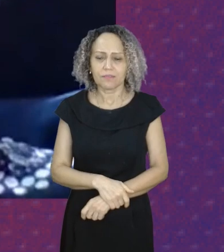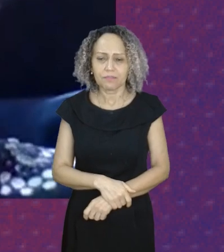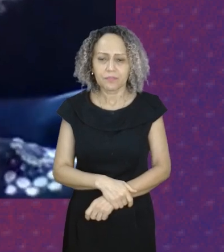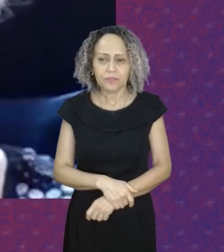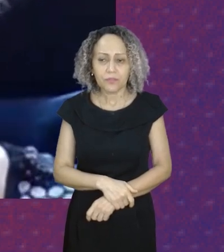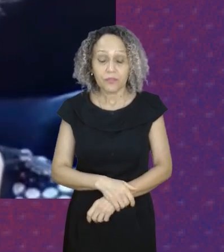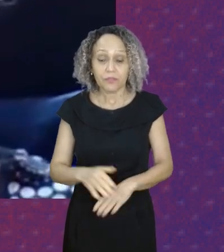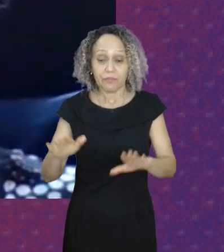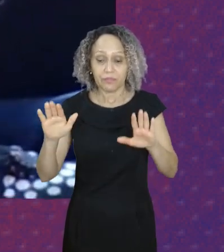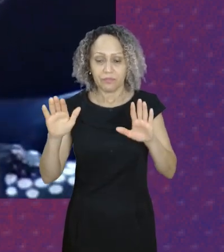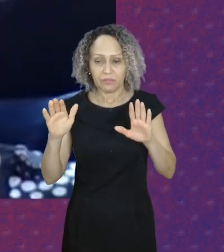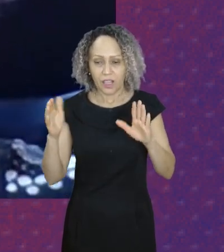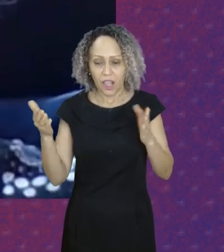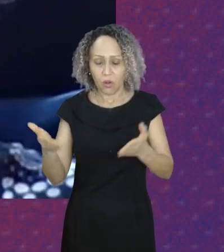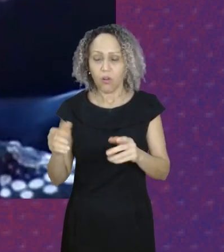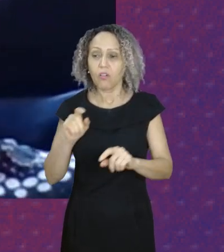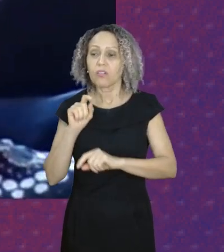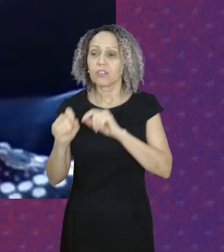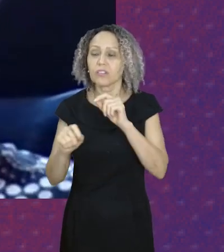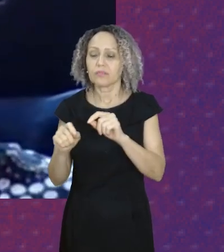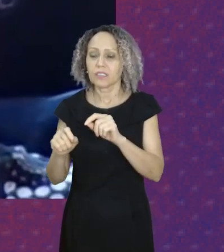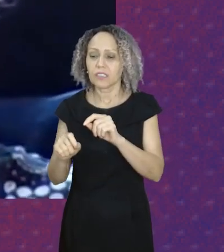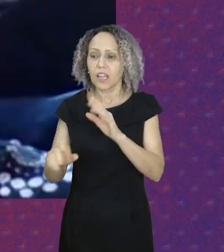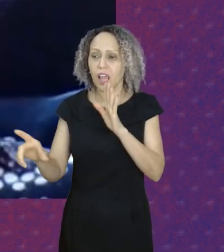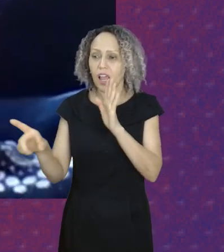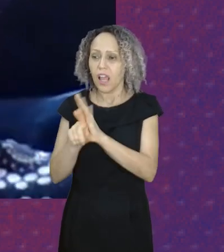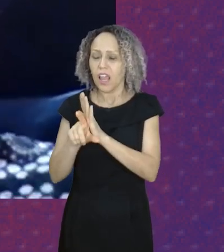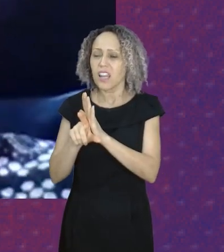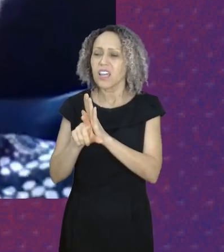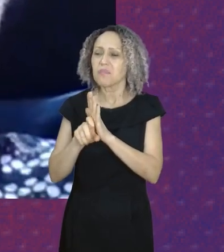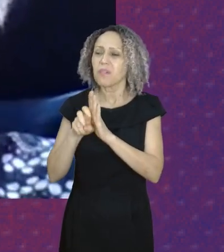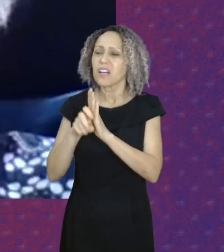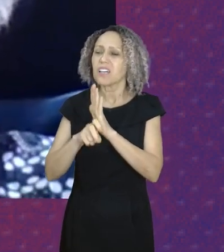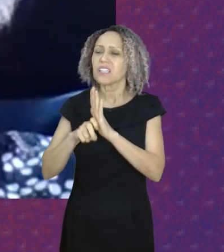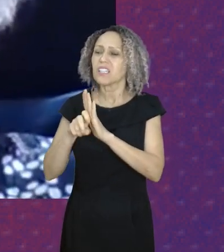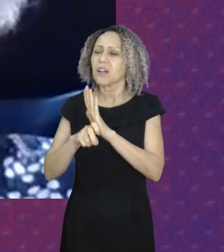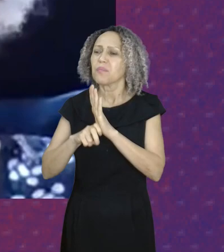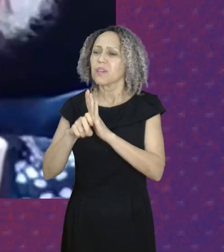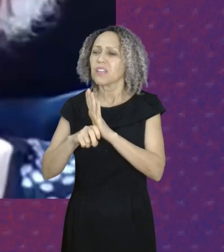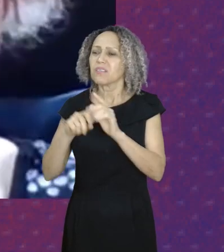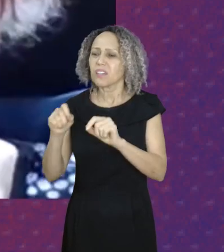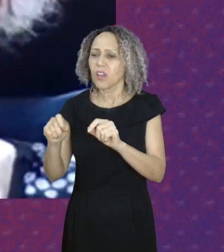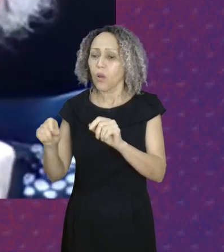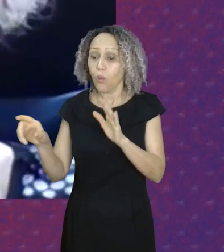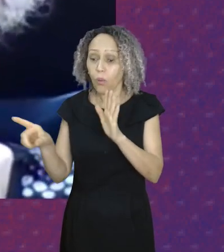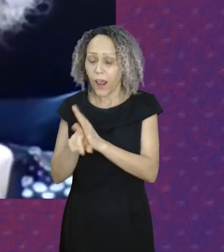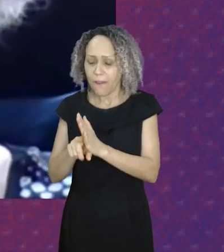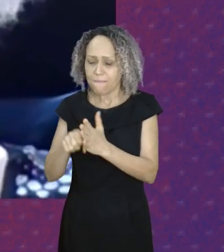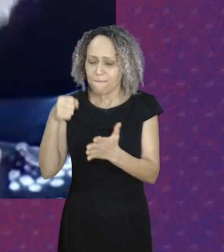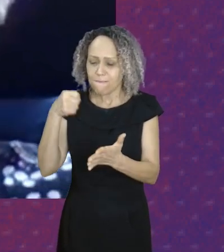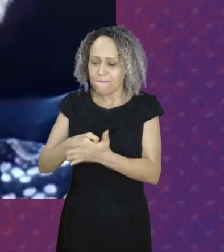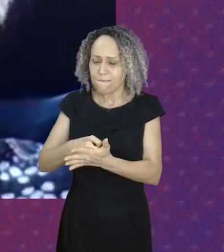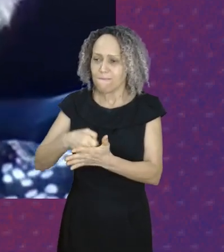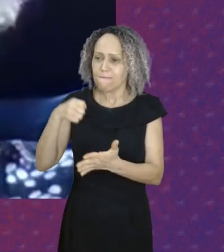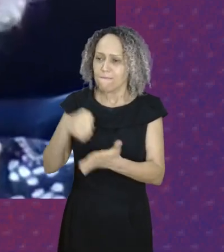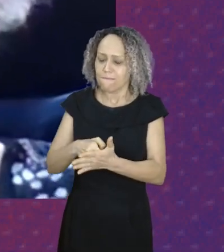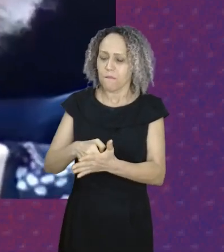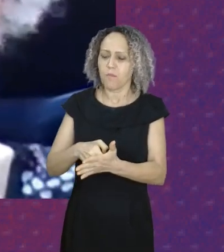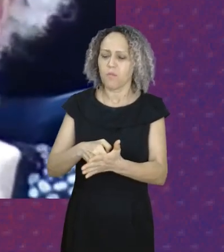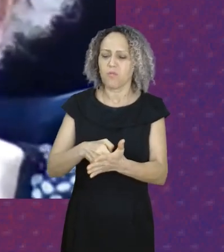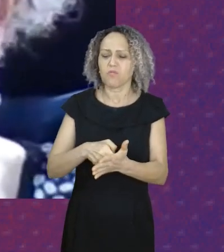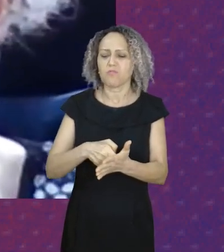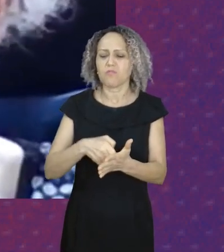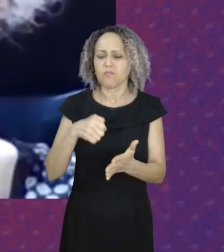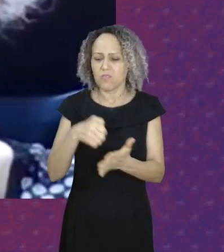E agora não. A Lei Maria da Penha é uma lei que pune, que tem as